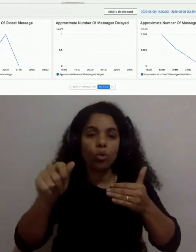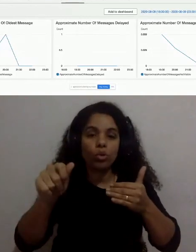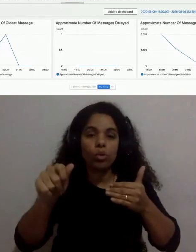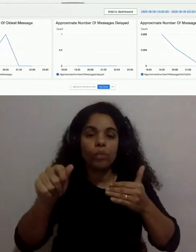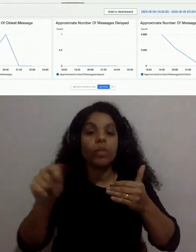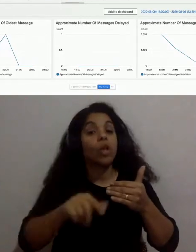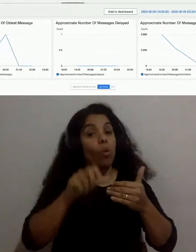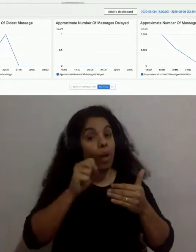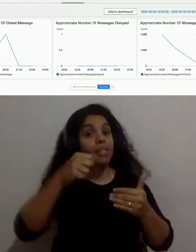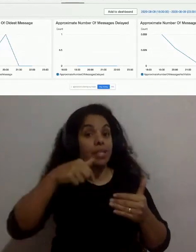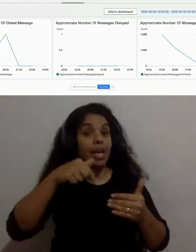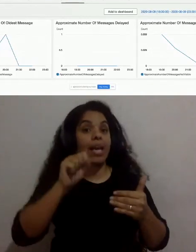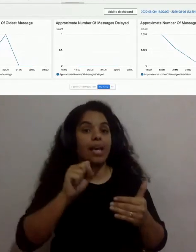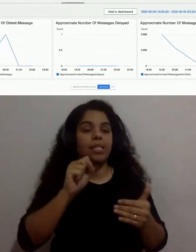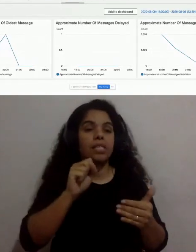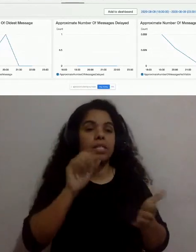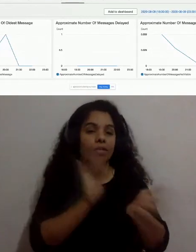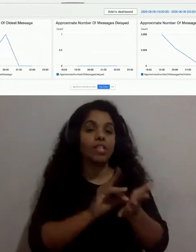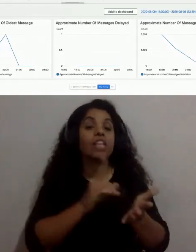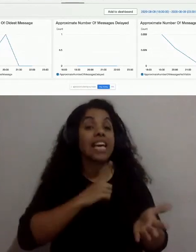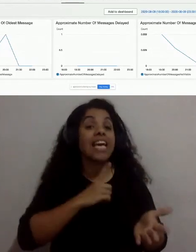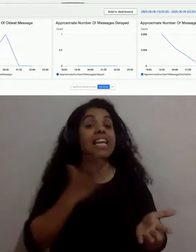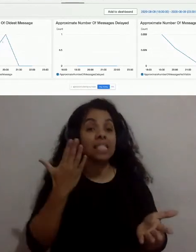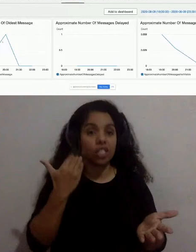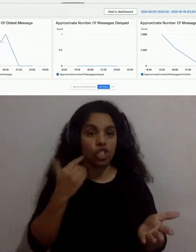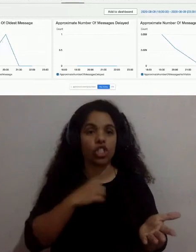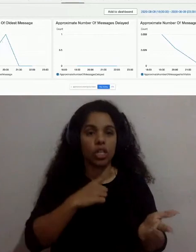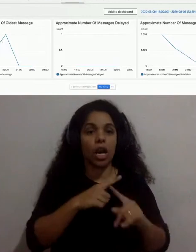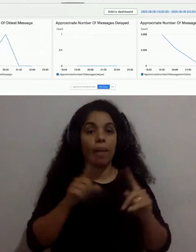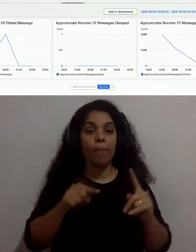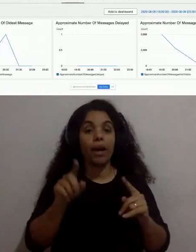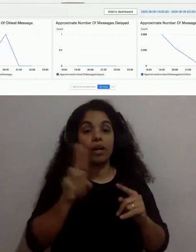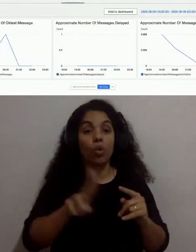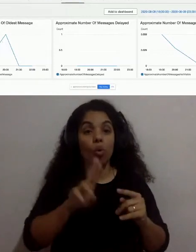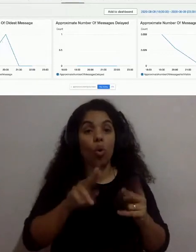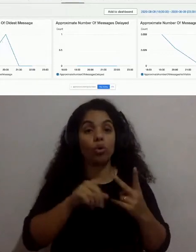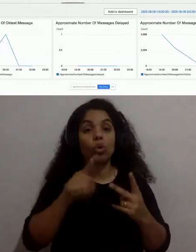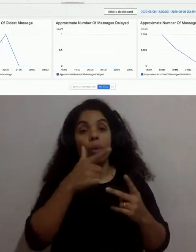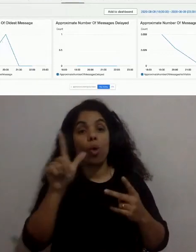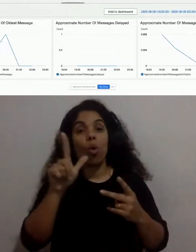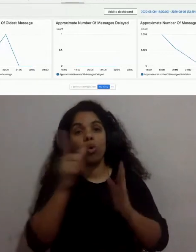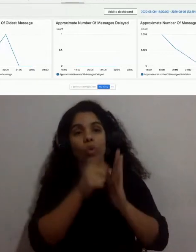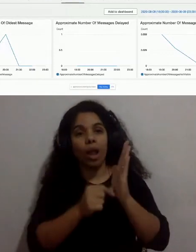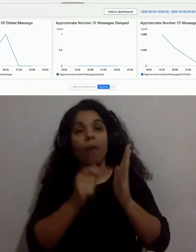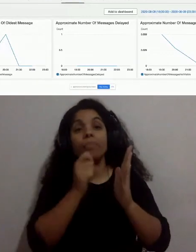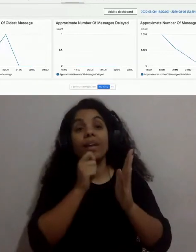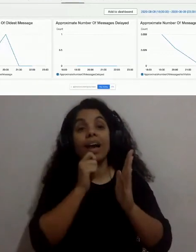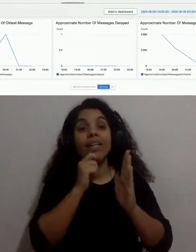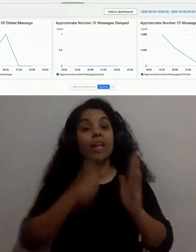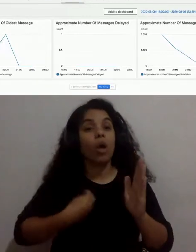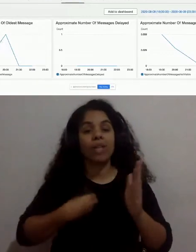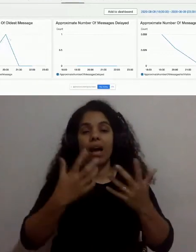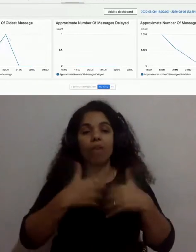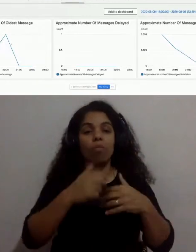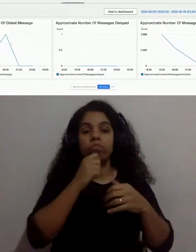na verdade, o SQS, ele existia, só que o consumer, que é o outro Lambda, que ainda não estava